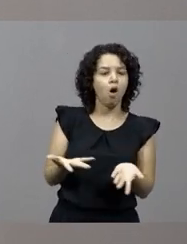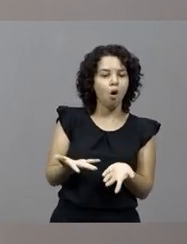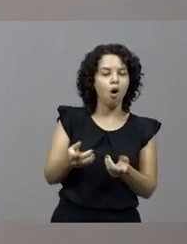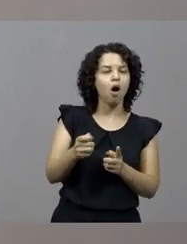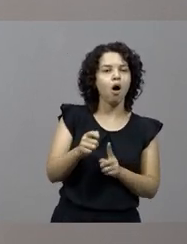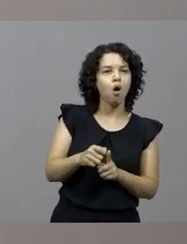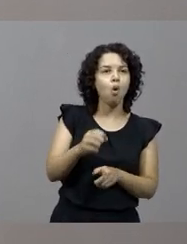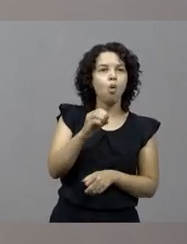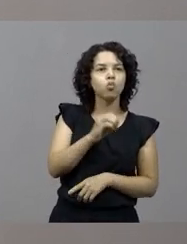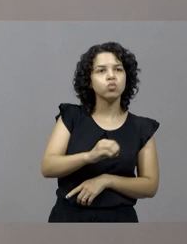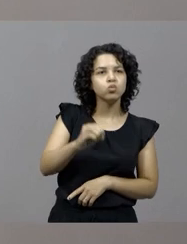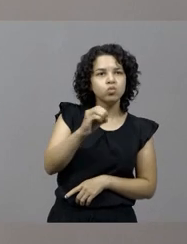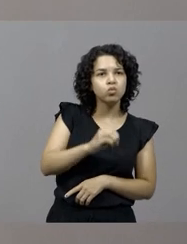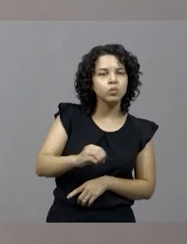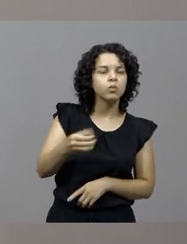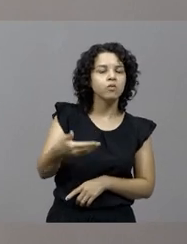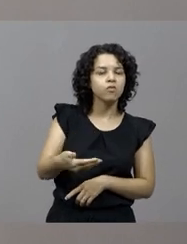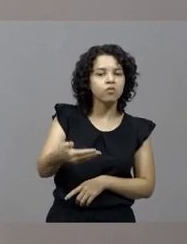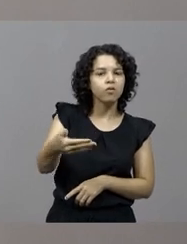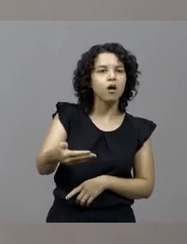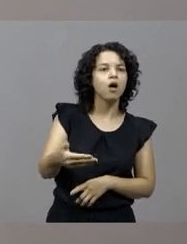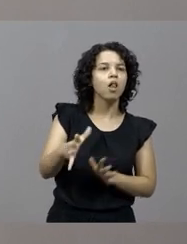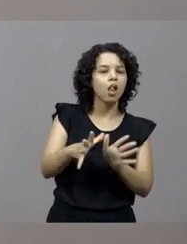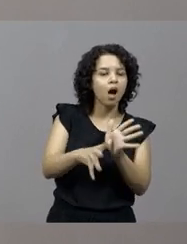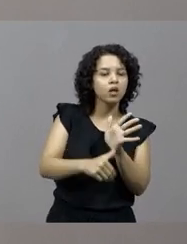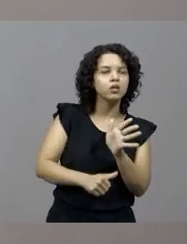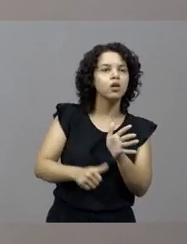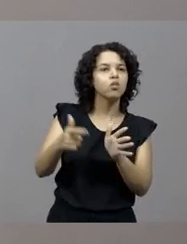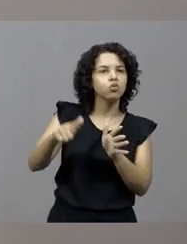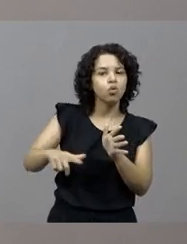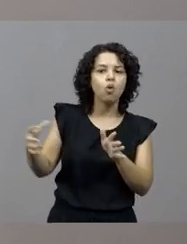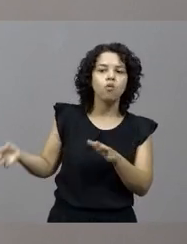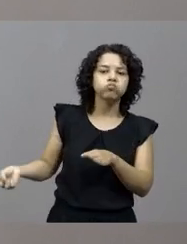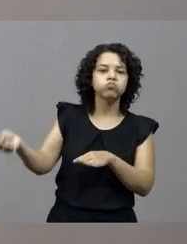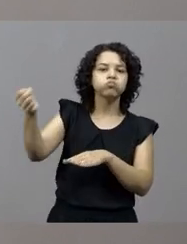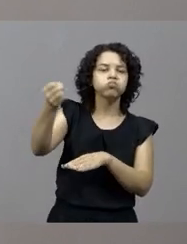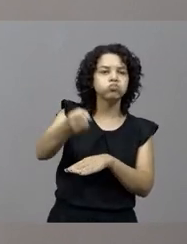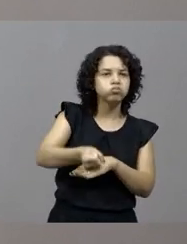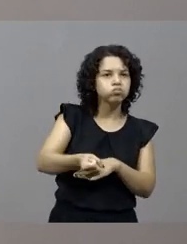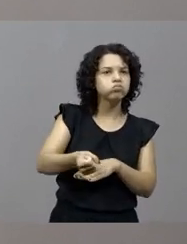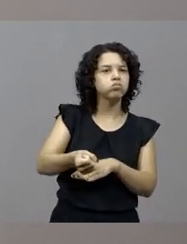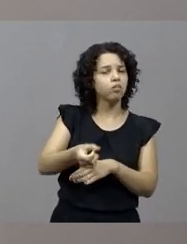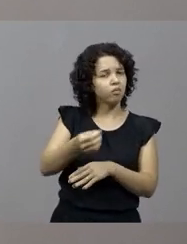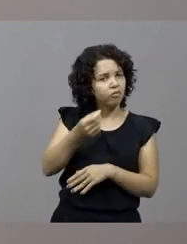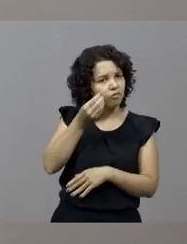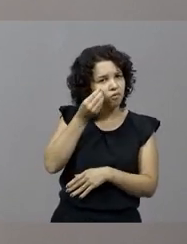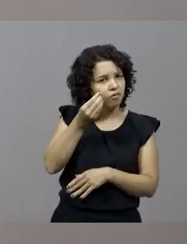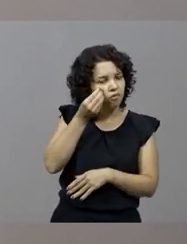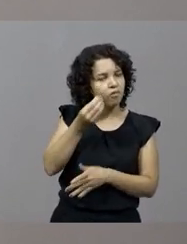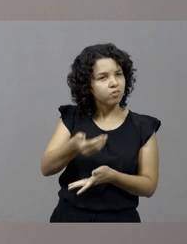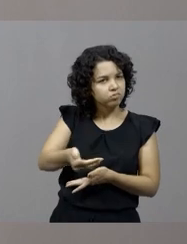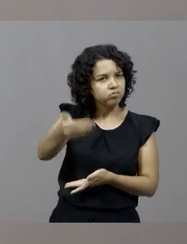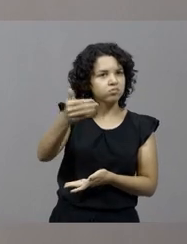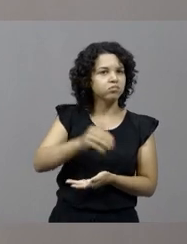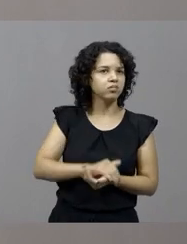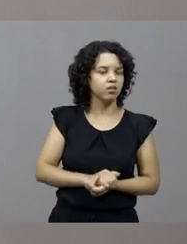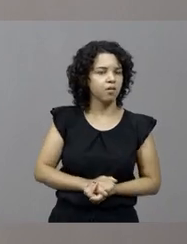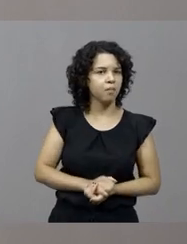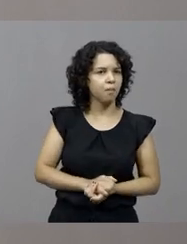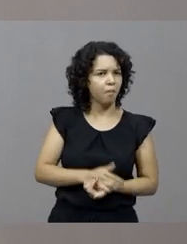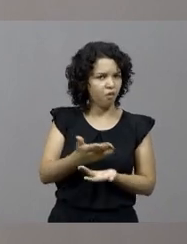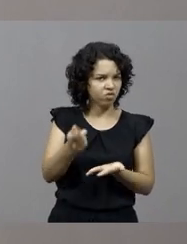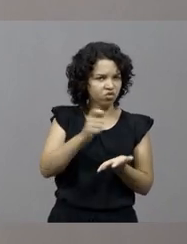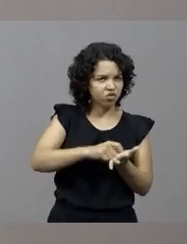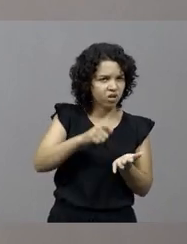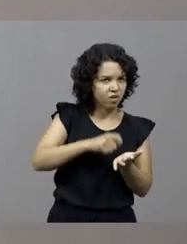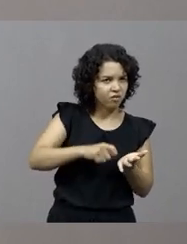ladrão novamente. Façam isso. mas não ousem escrever sobre a morte